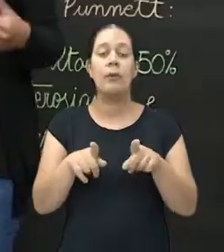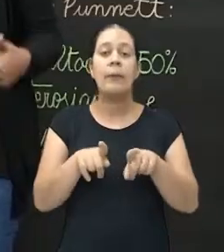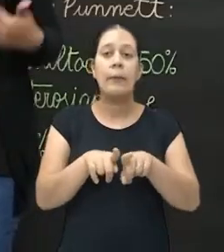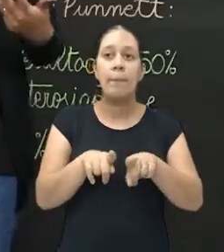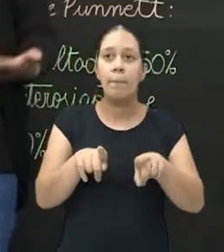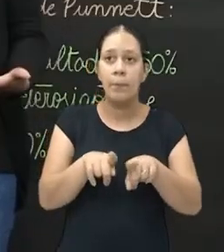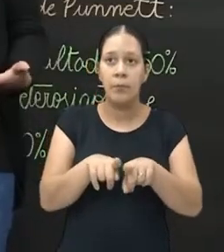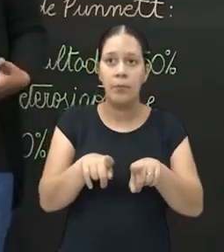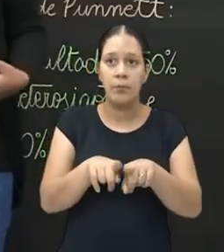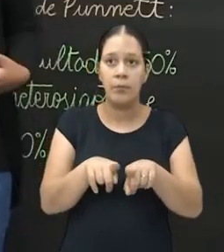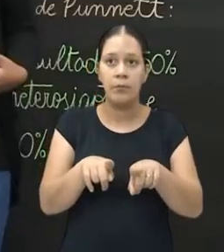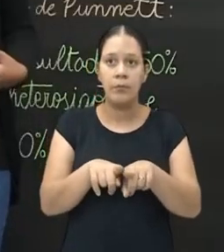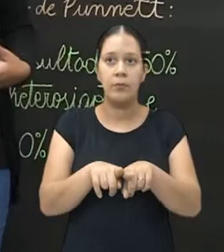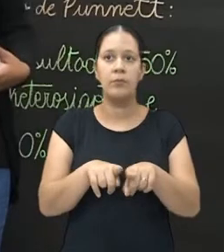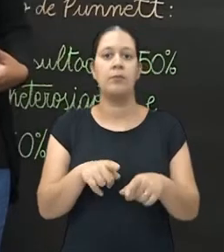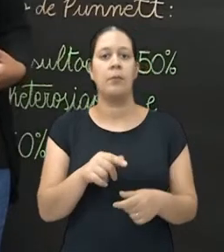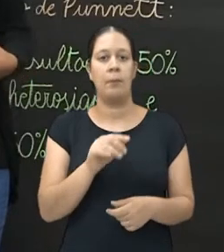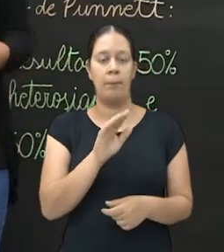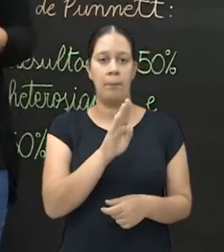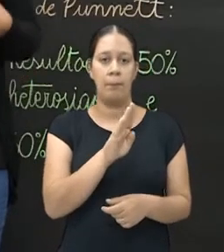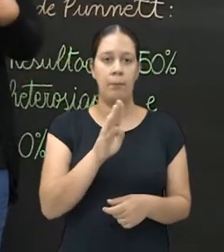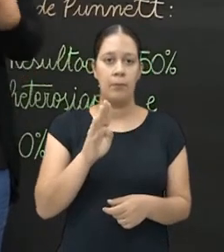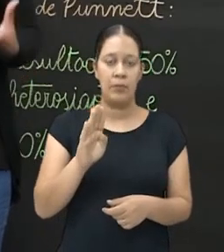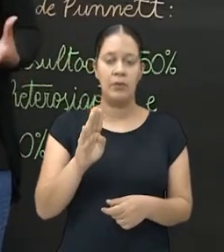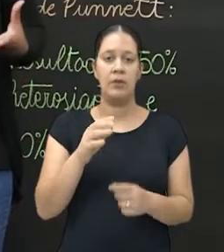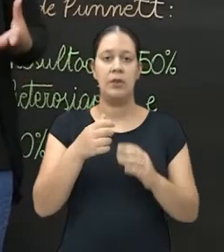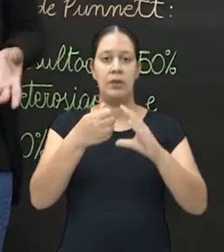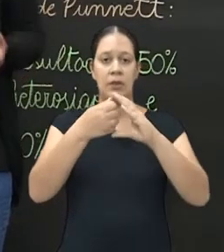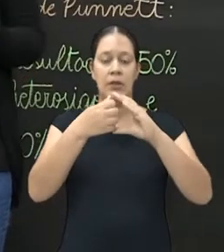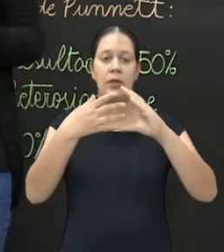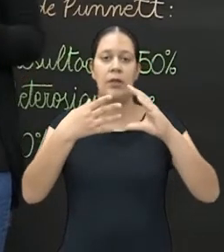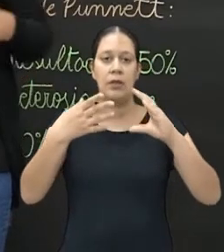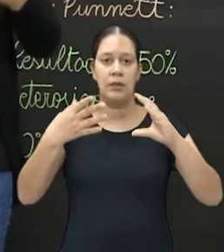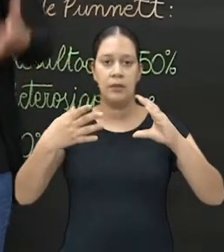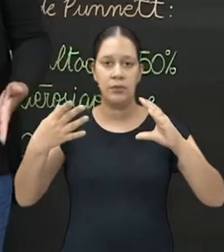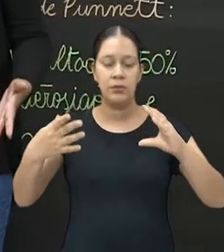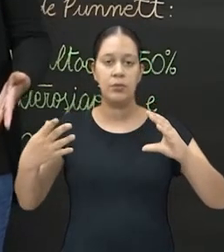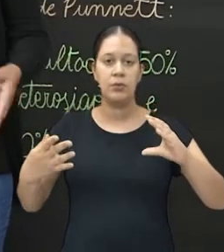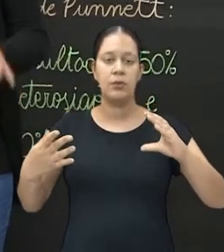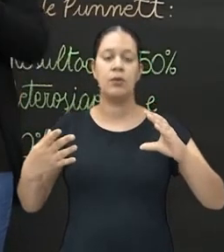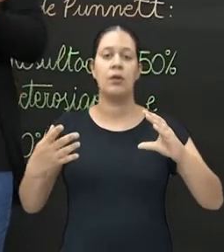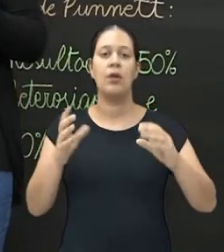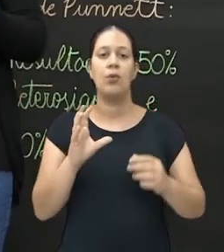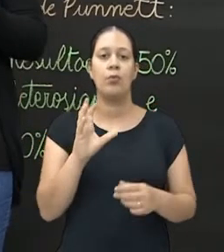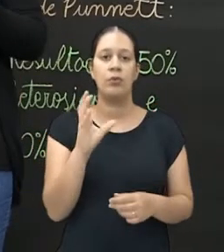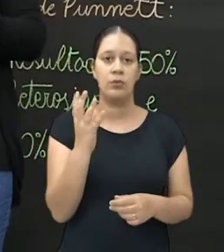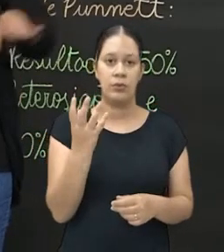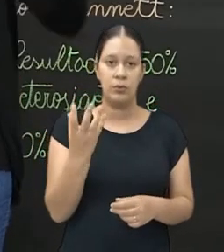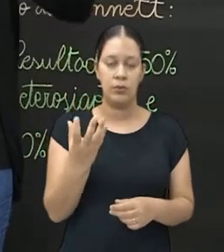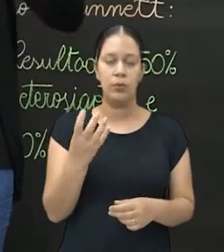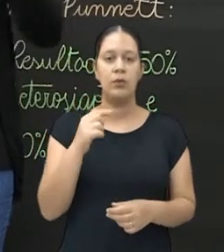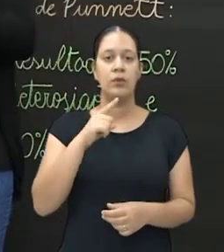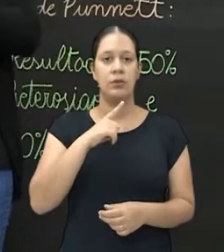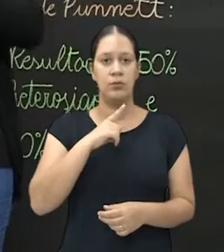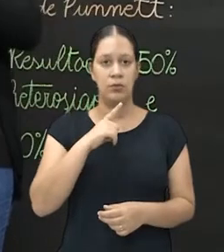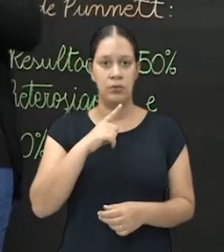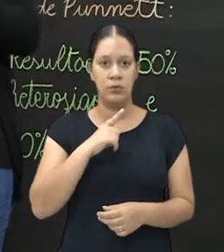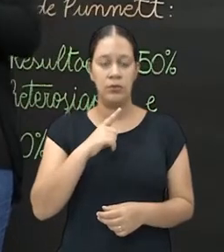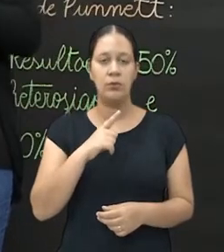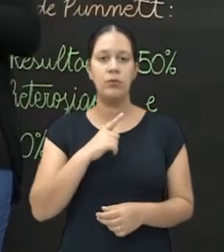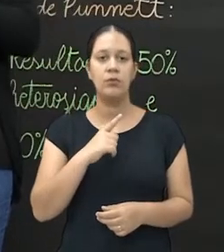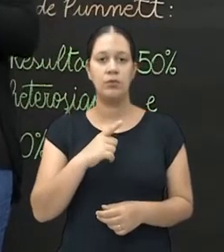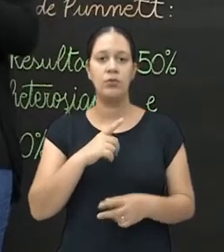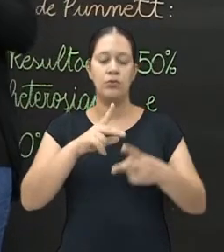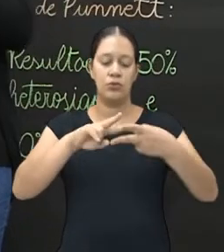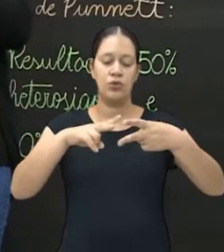recessivo, quando é que o gene recessivo, que essas características expressas por ele, elas vão ocorrer? Apenas quando eu tenho dois